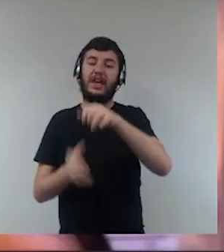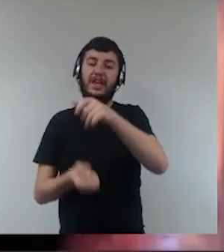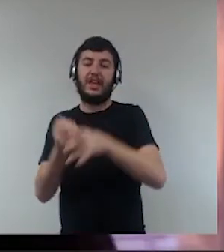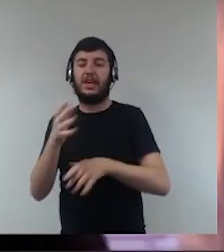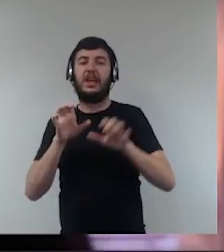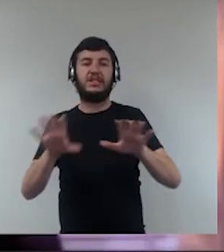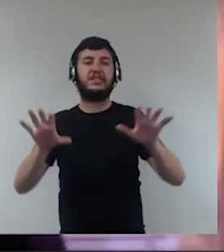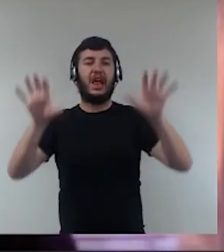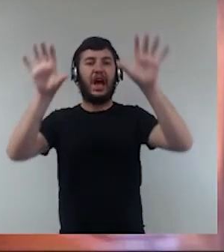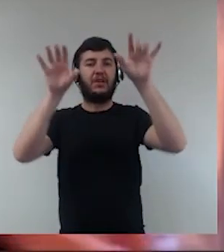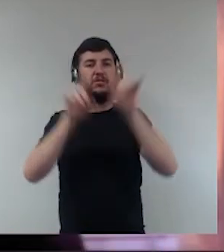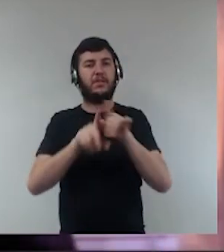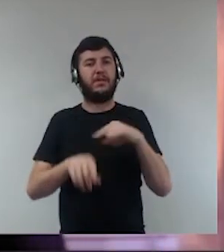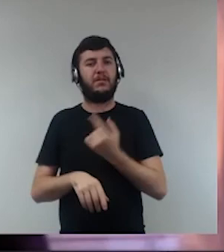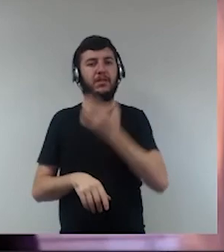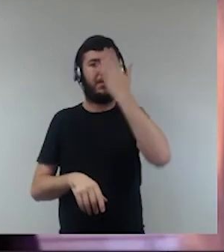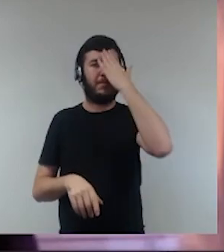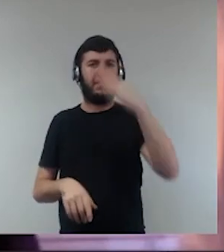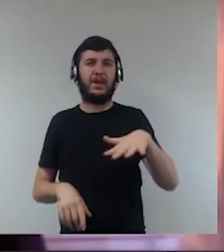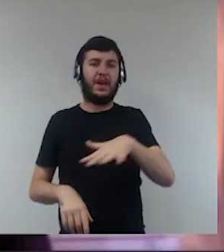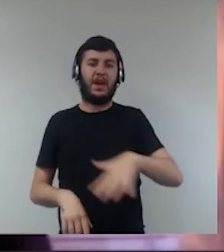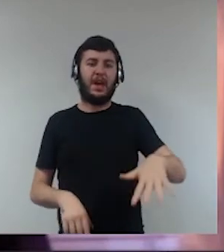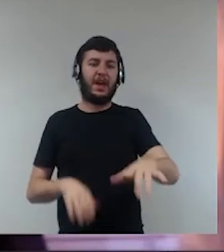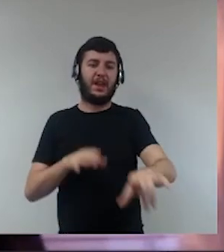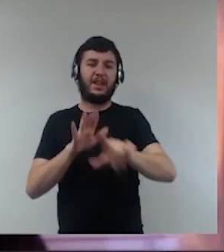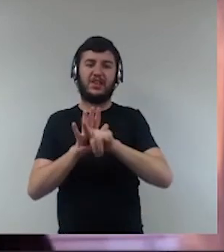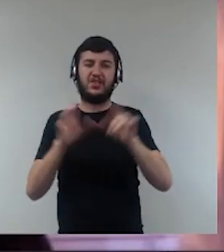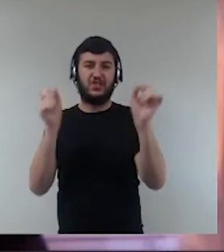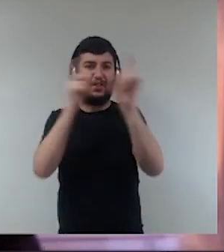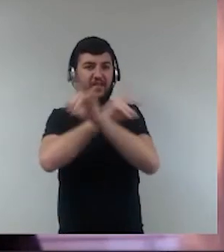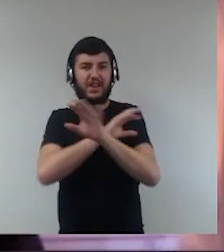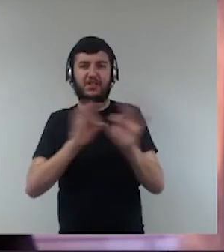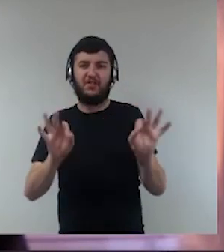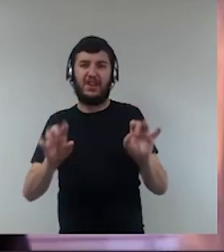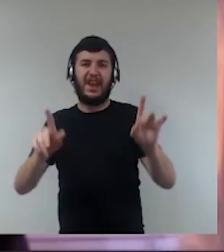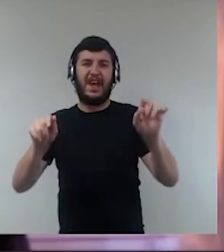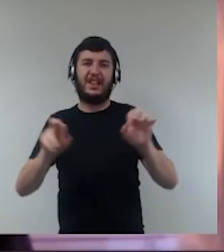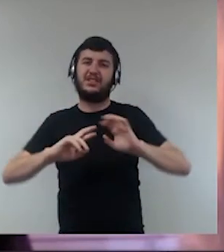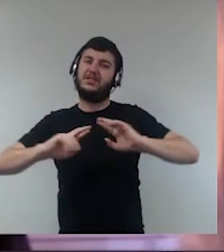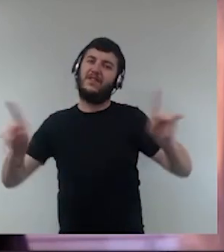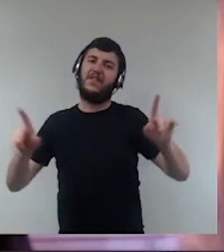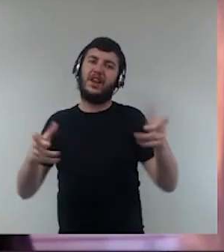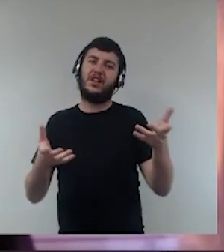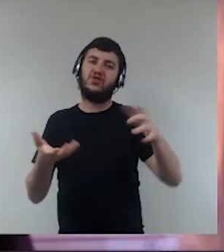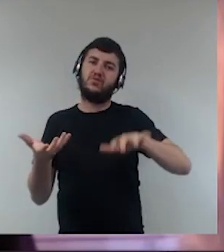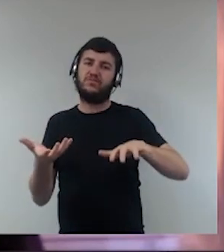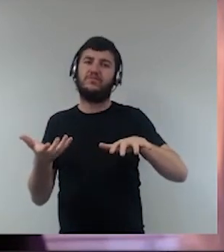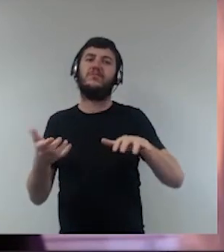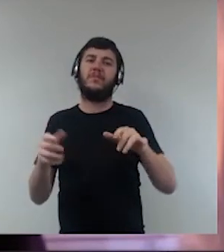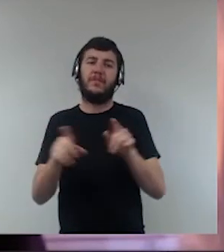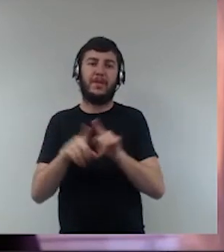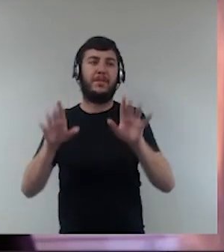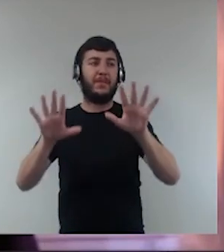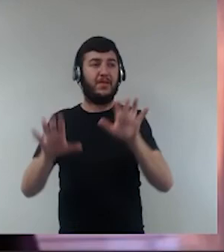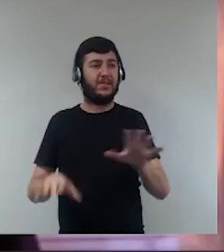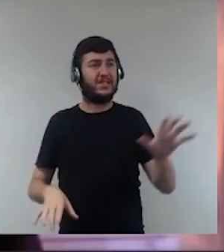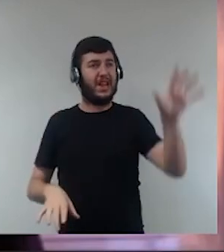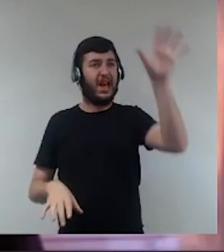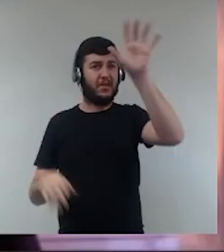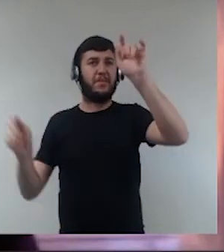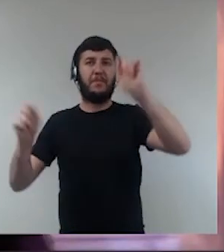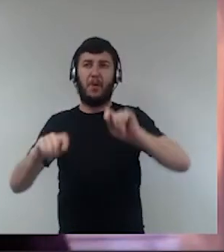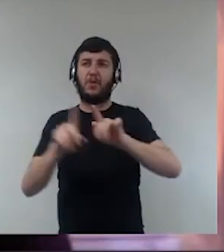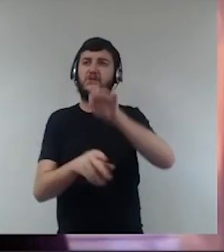onde o ambiente legislativo não é tão difícil quanto no Congresso Nacional. Os estados eles podem, a meu ver, editar